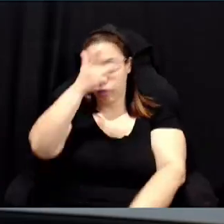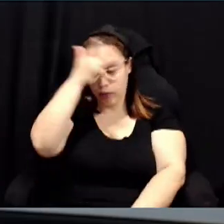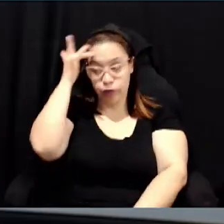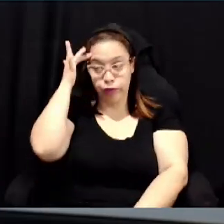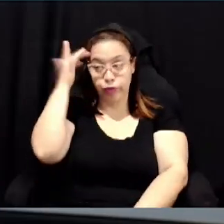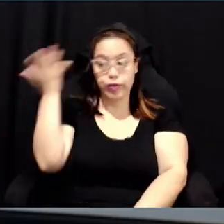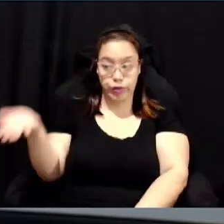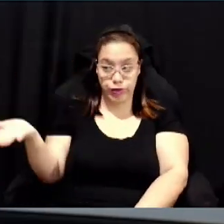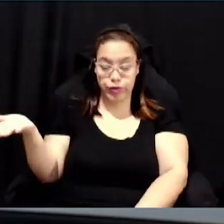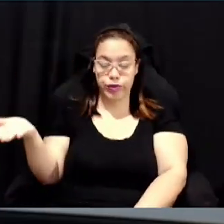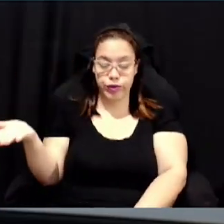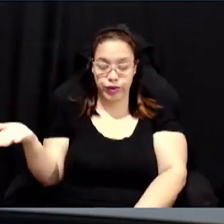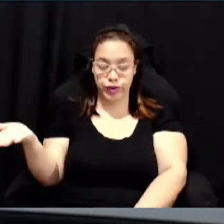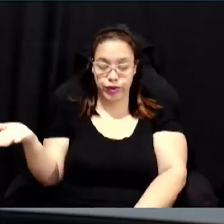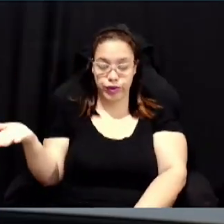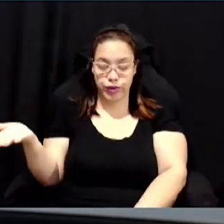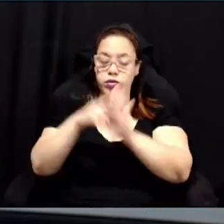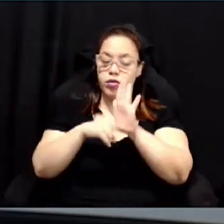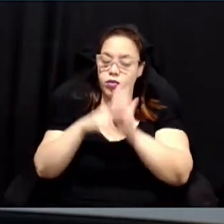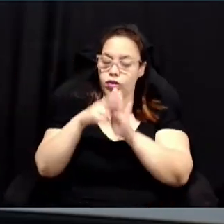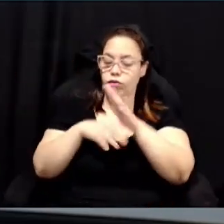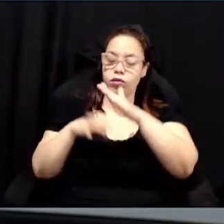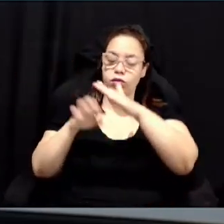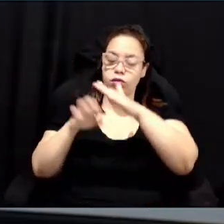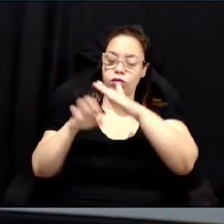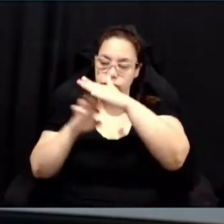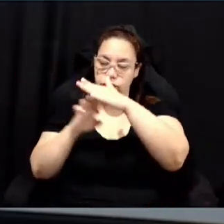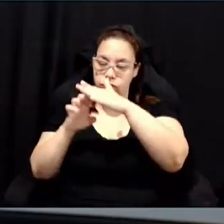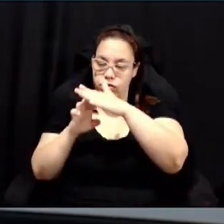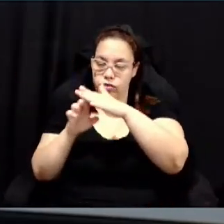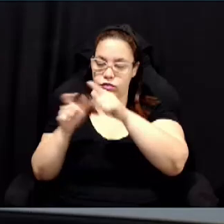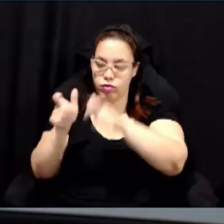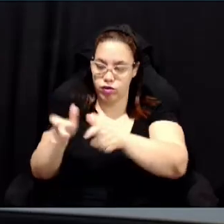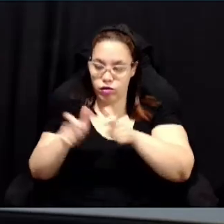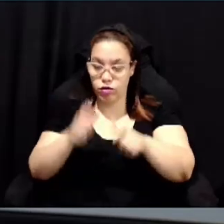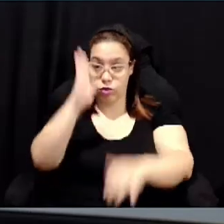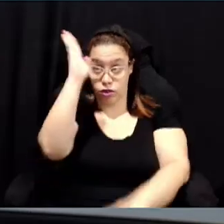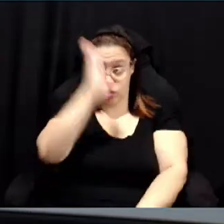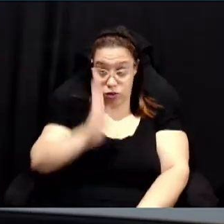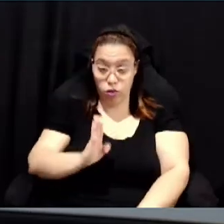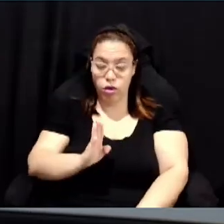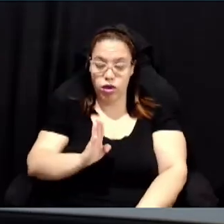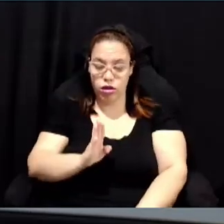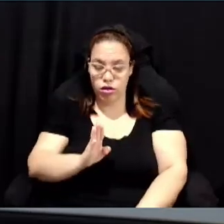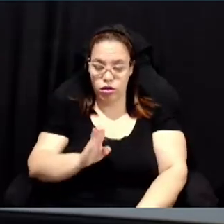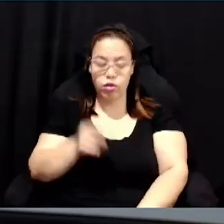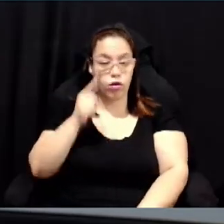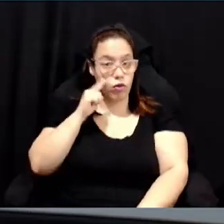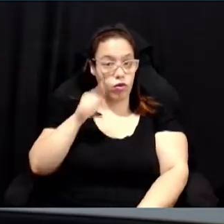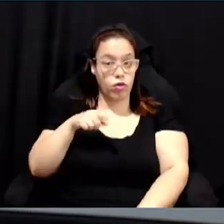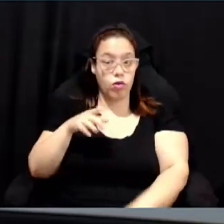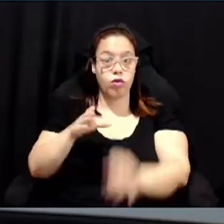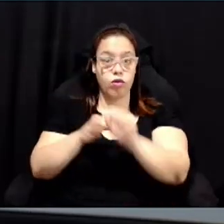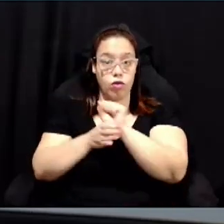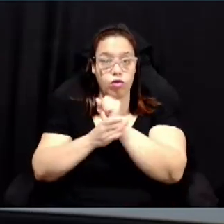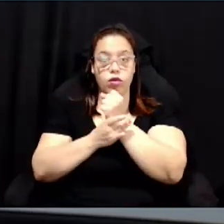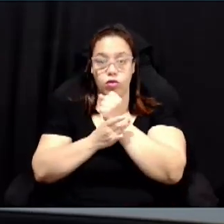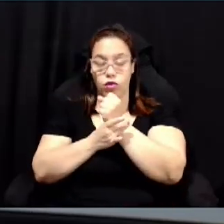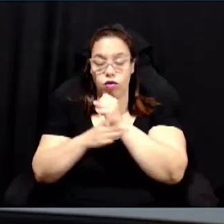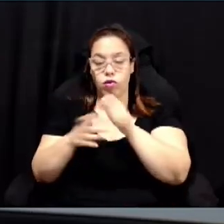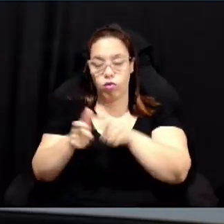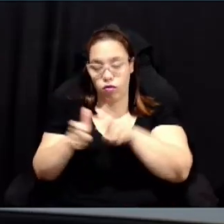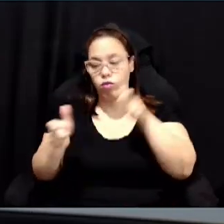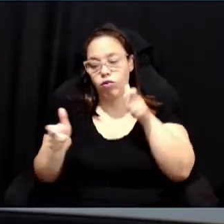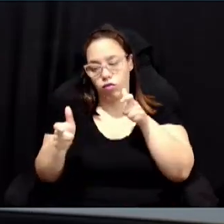termos das empresas estarem localizadas no Brasil, que visam trazer uma segurança maior, tanto para